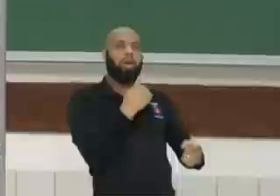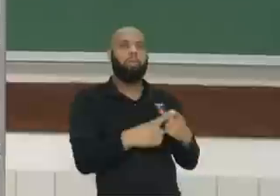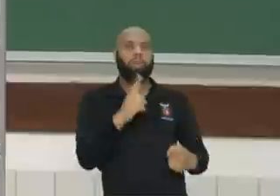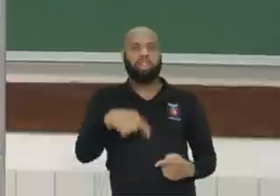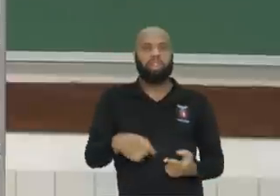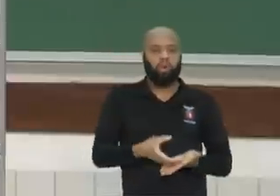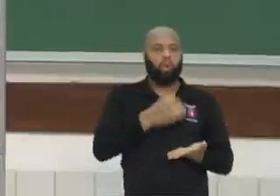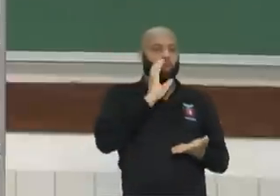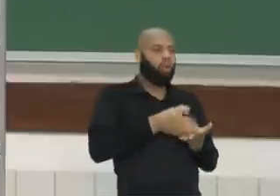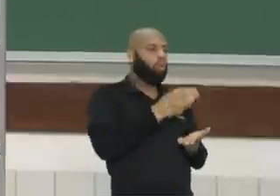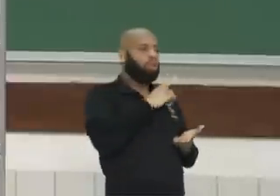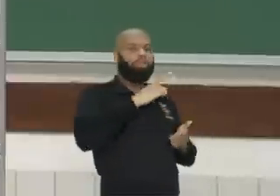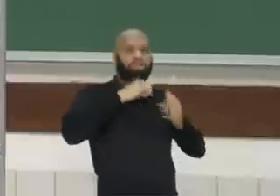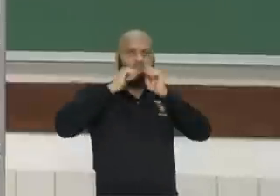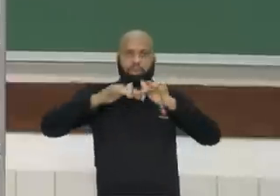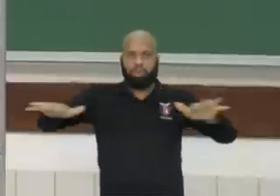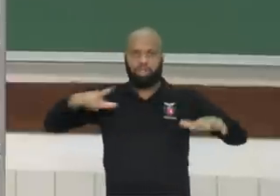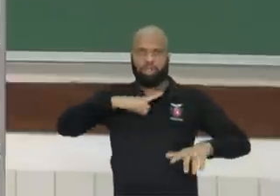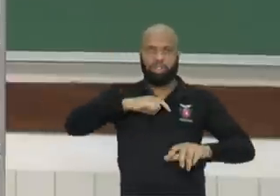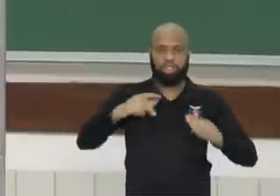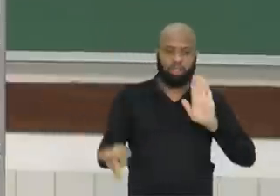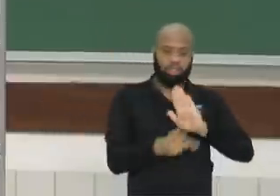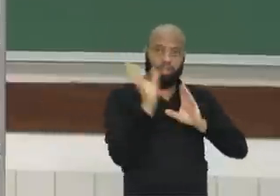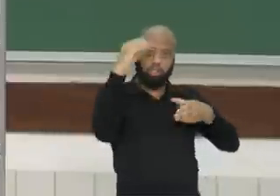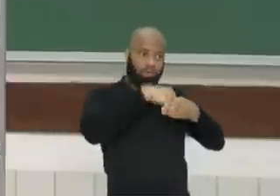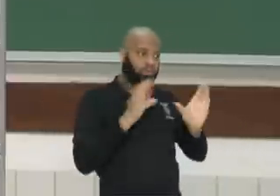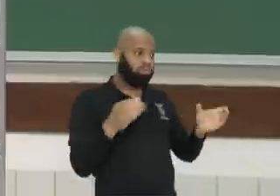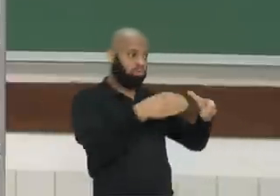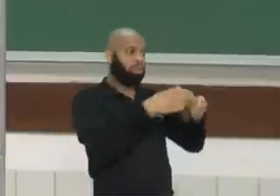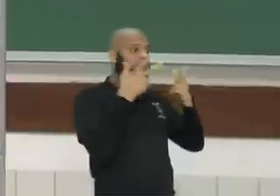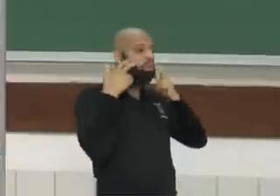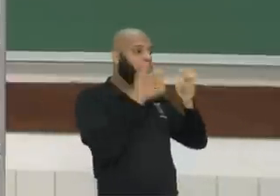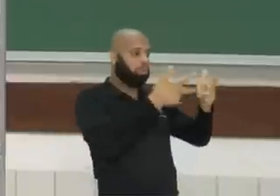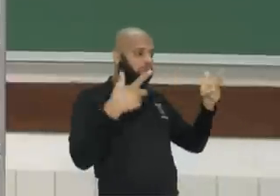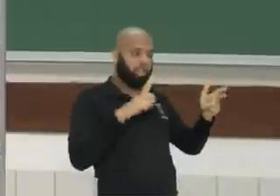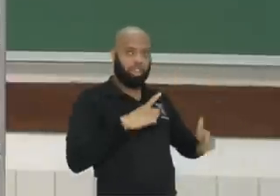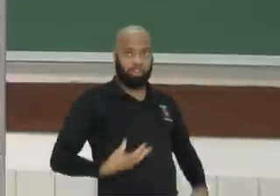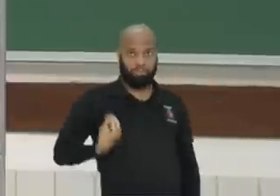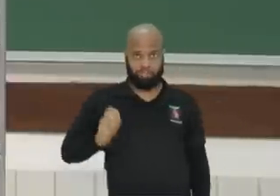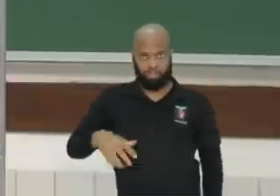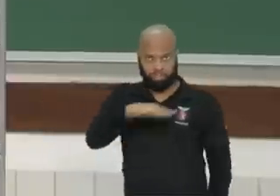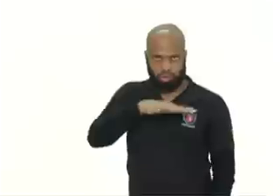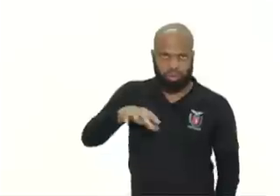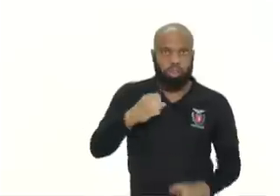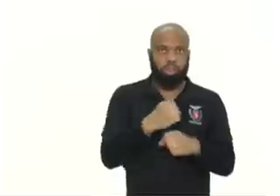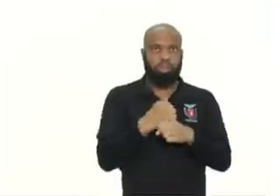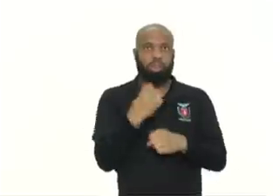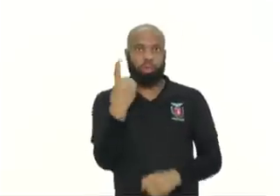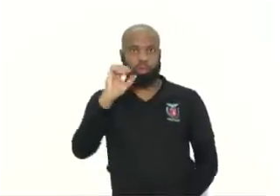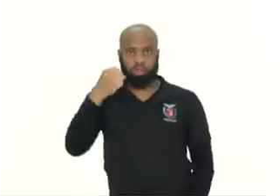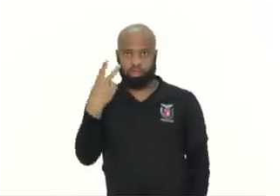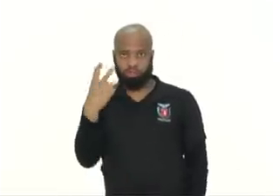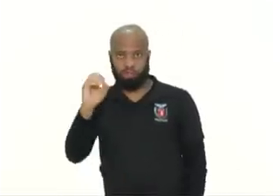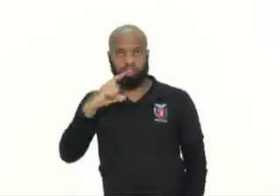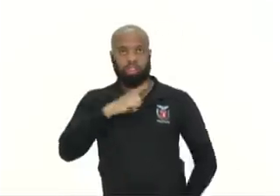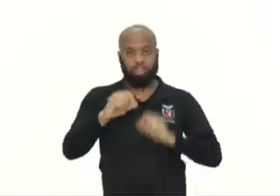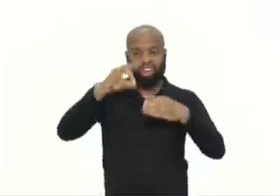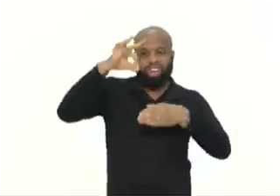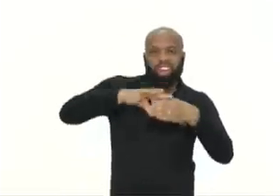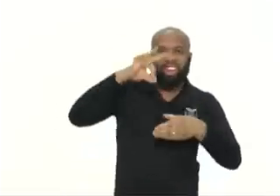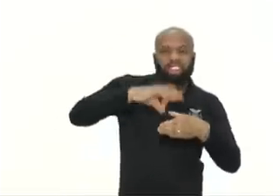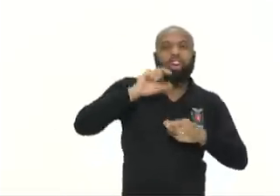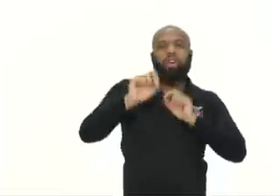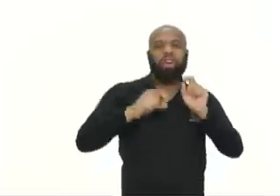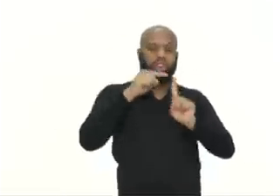um consumo muito difundida entre os indígenas que habitavam essa região. Então, em 1820, a erva mate vai